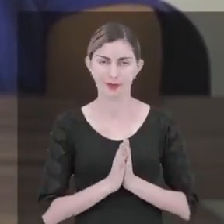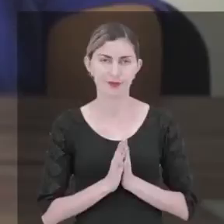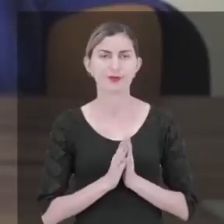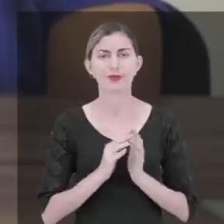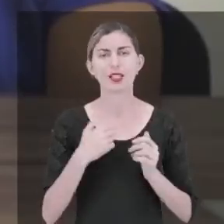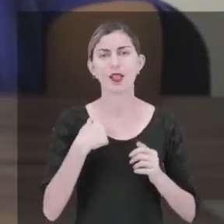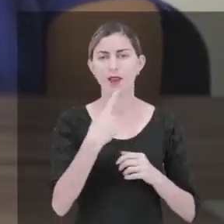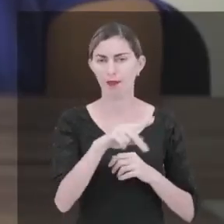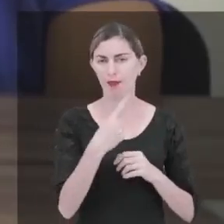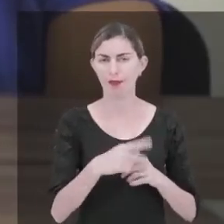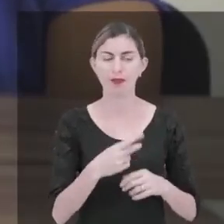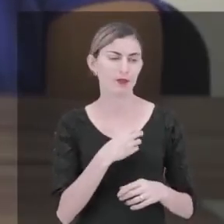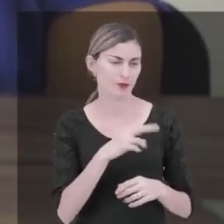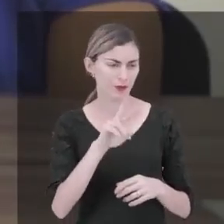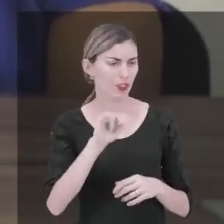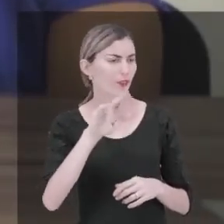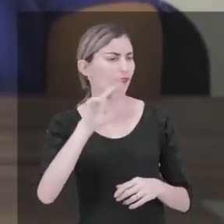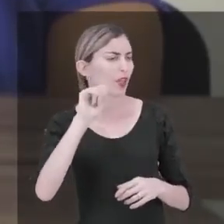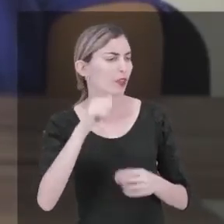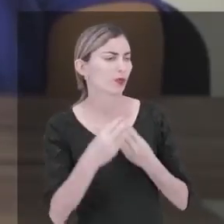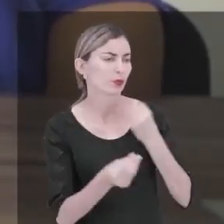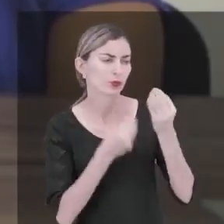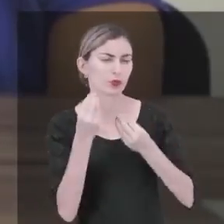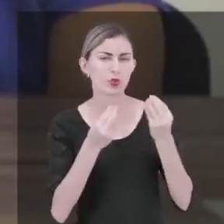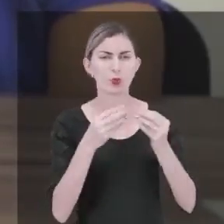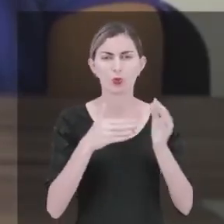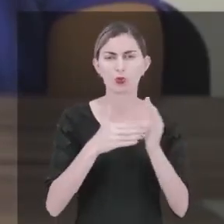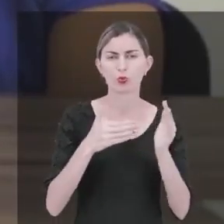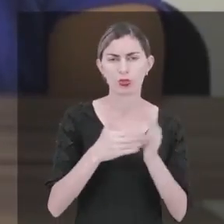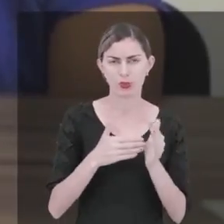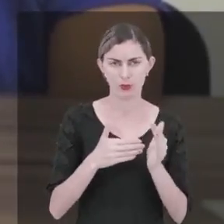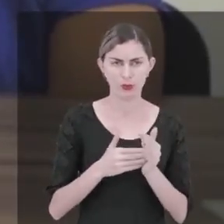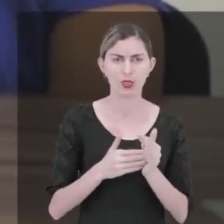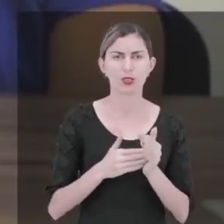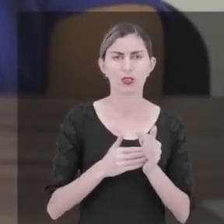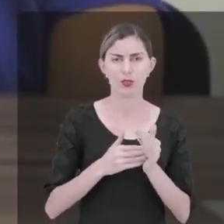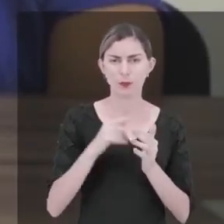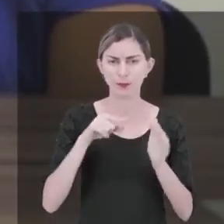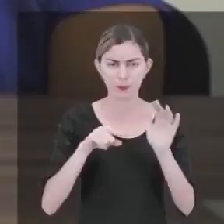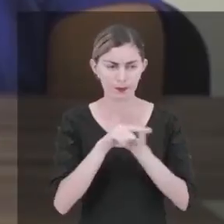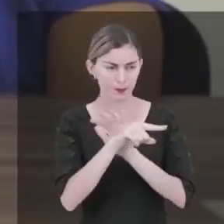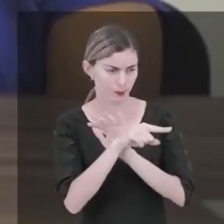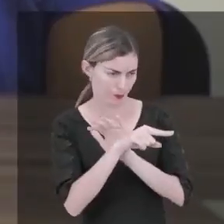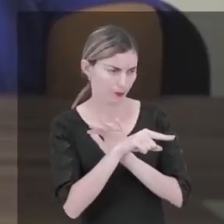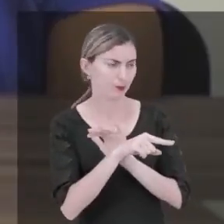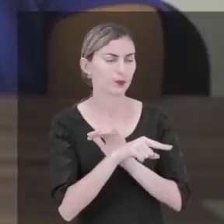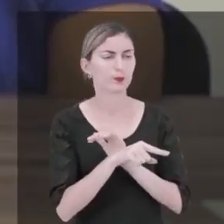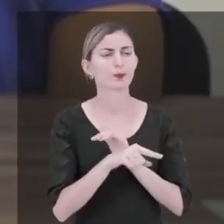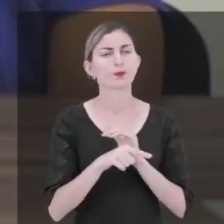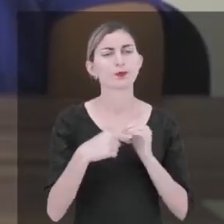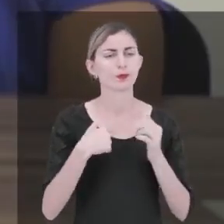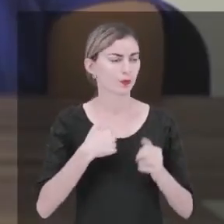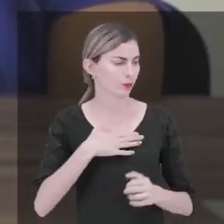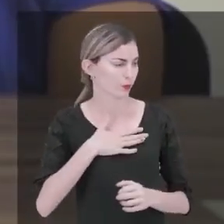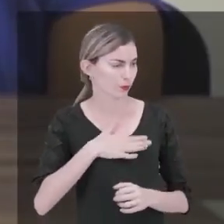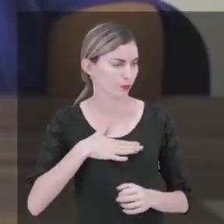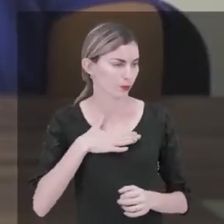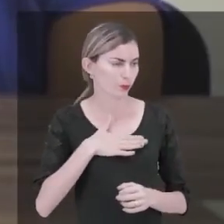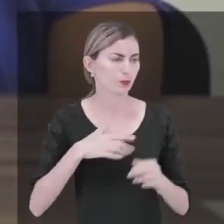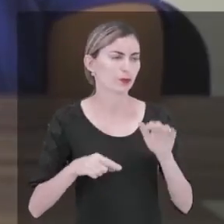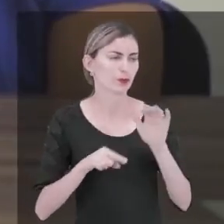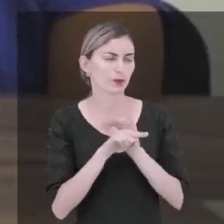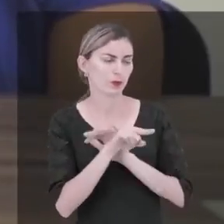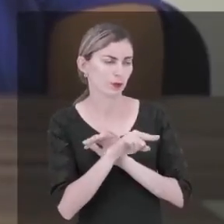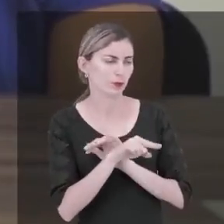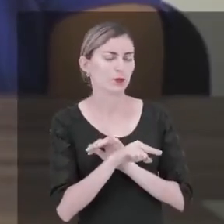carreira dela. Viviane, como uma última pergunta, né, eu